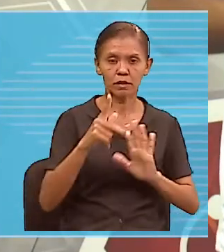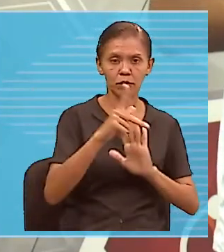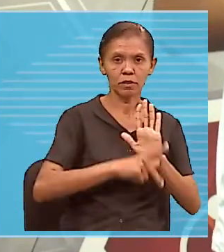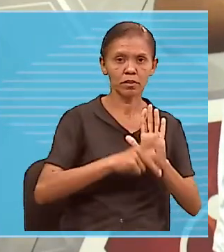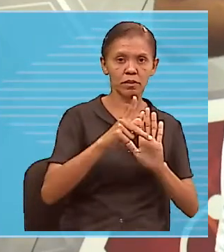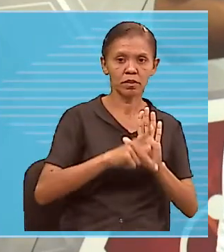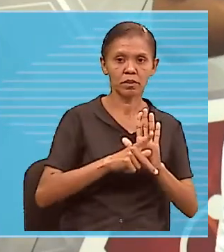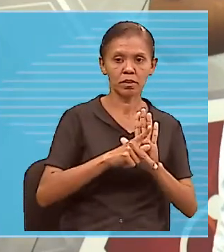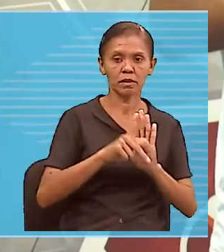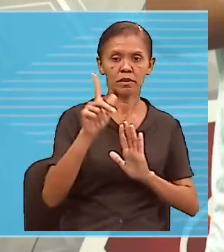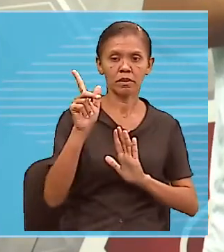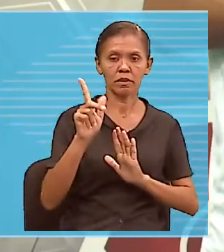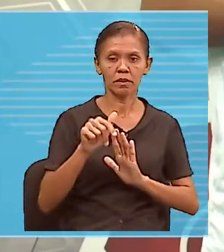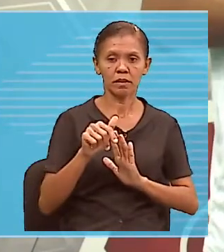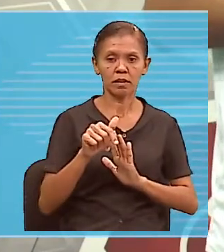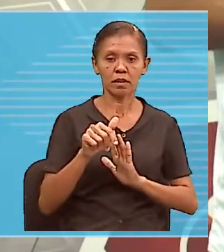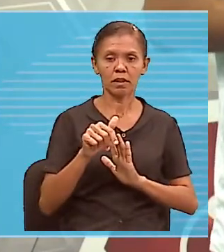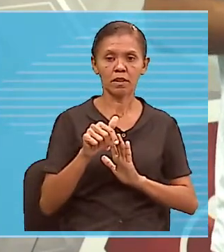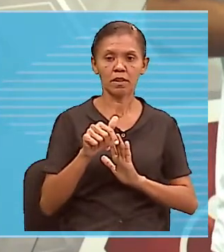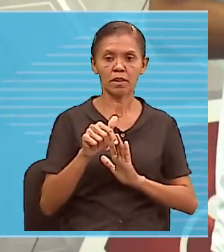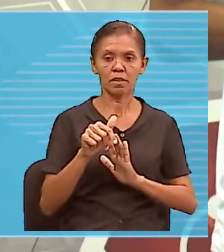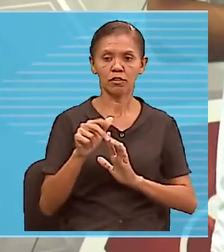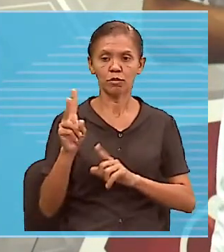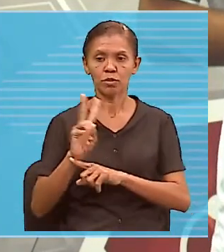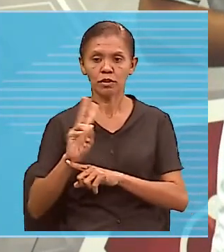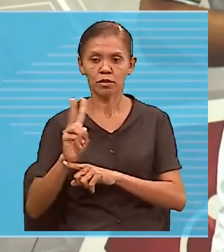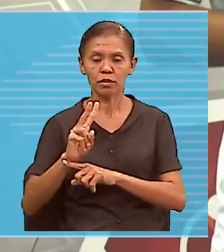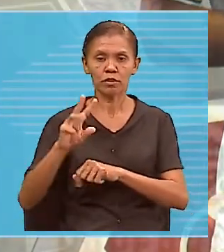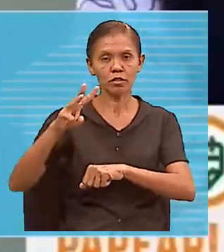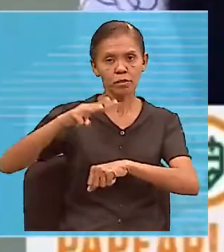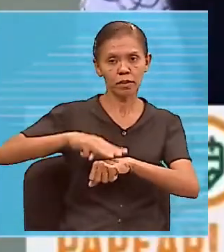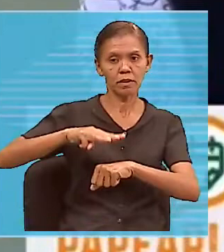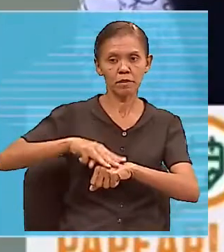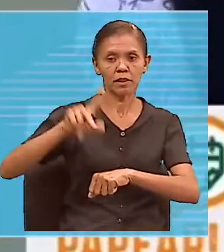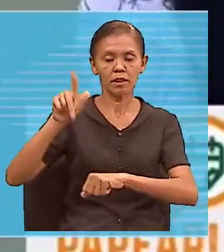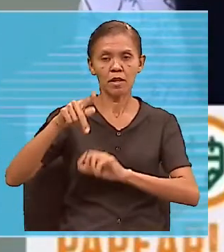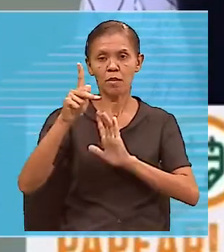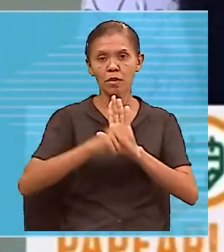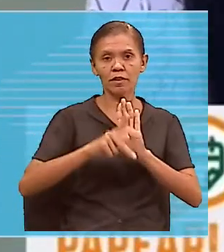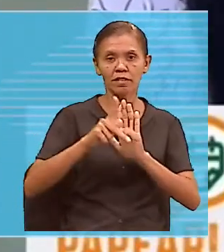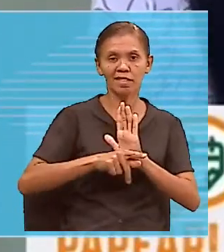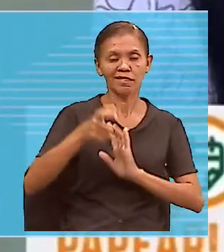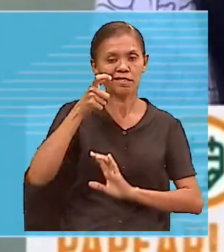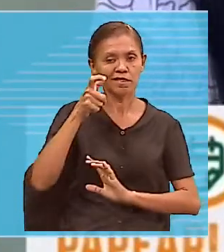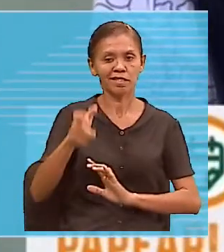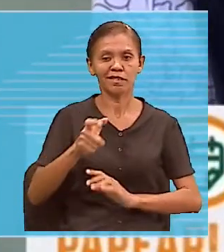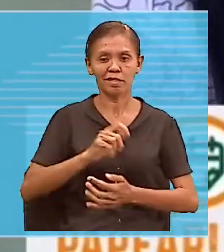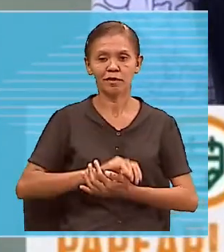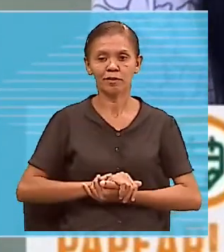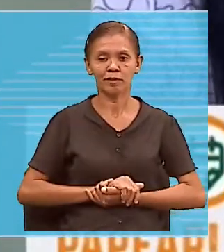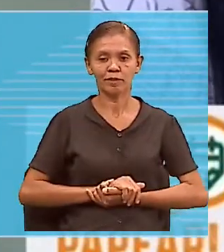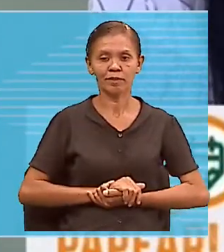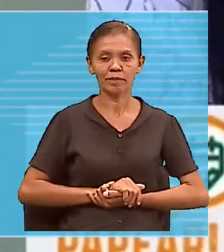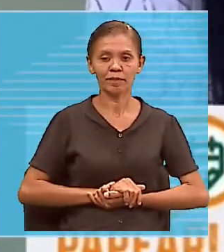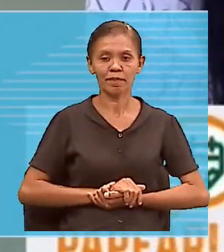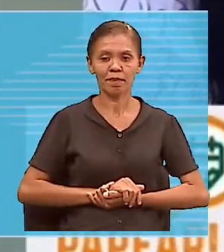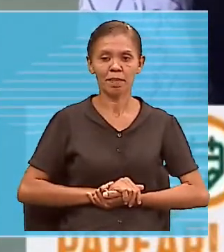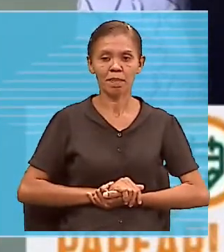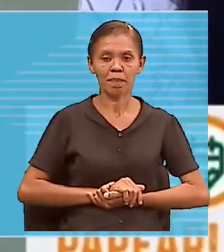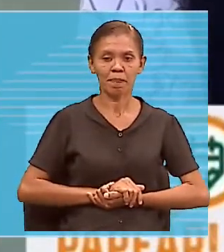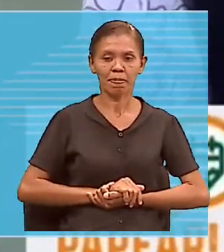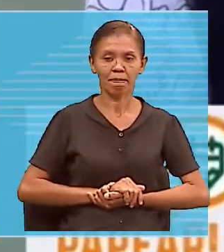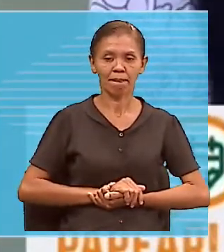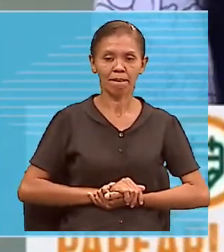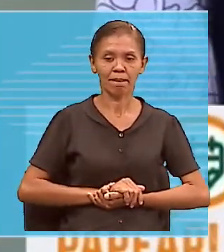de matemática, que também é um projeto bem interessante. E aí, galera, nós estamos aqui no set Raldir